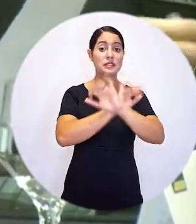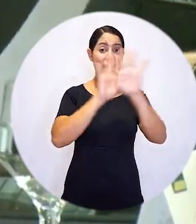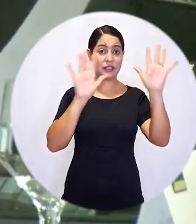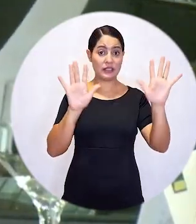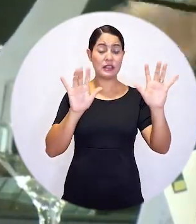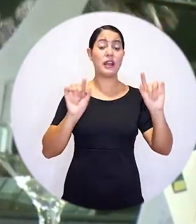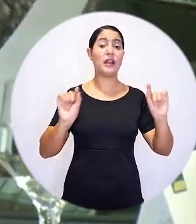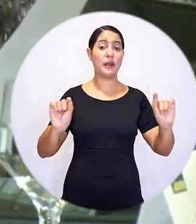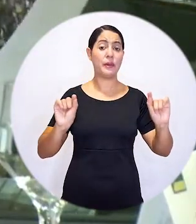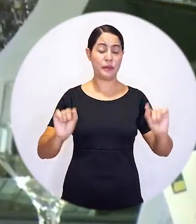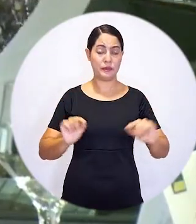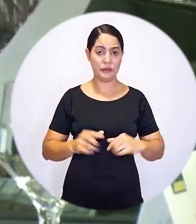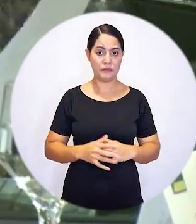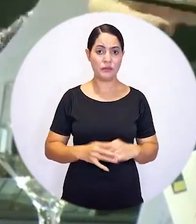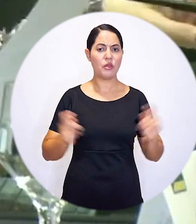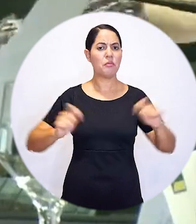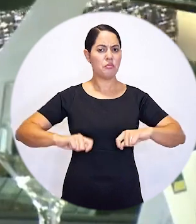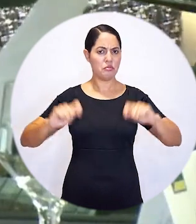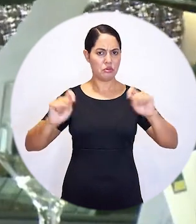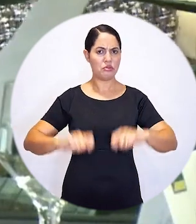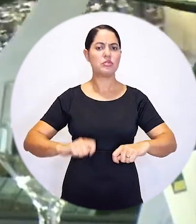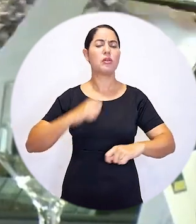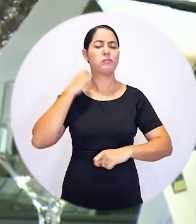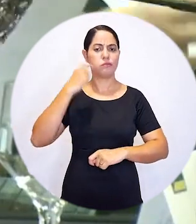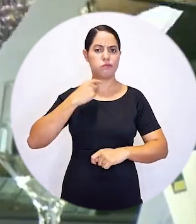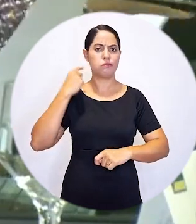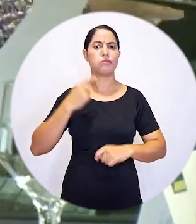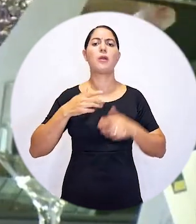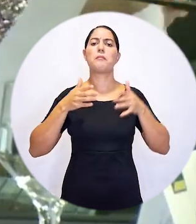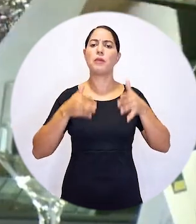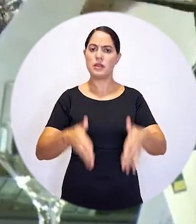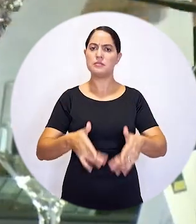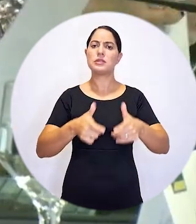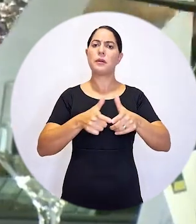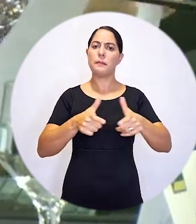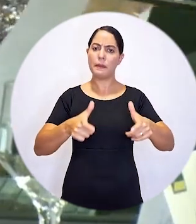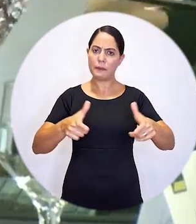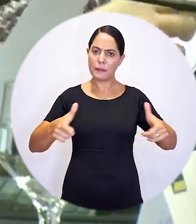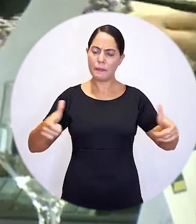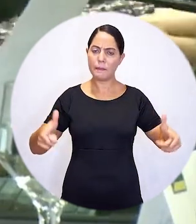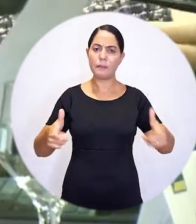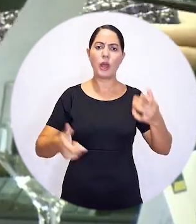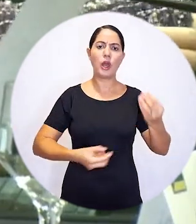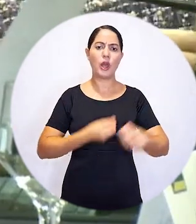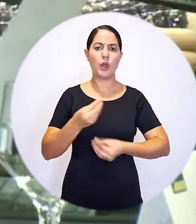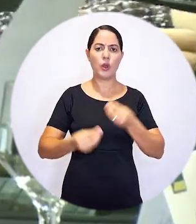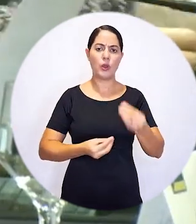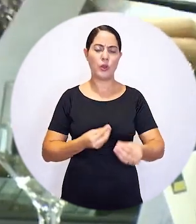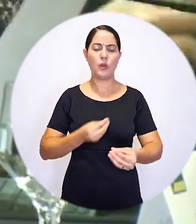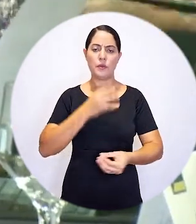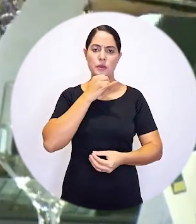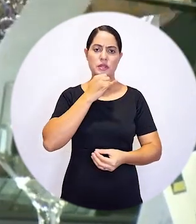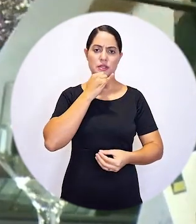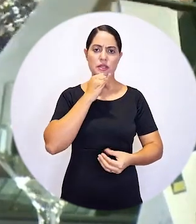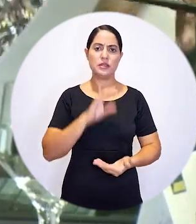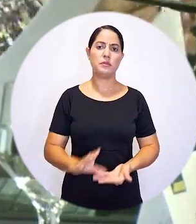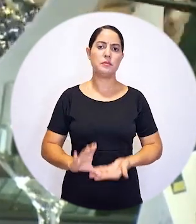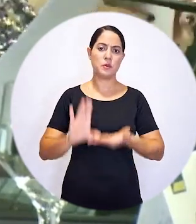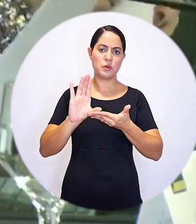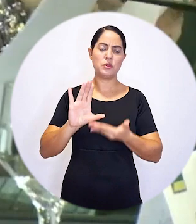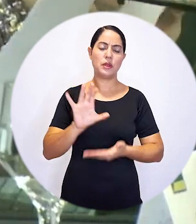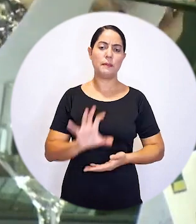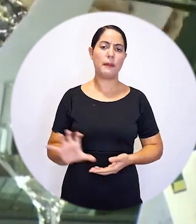base democrática da indicação na realidade da ampliação da participação dos advogados e advogadas em maior número nos